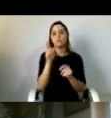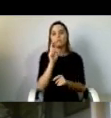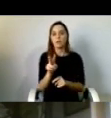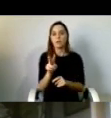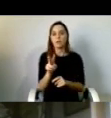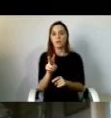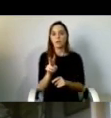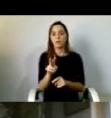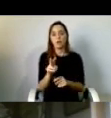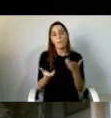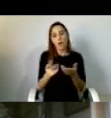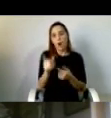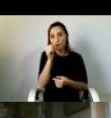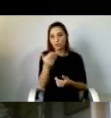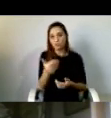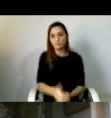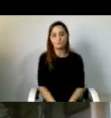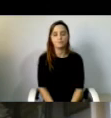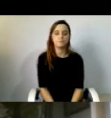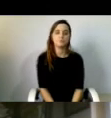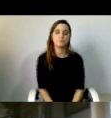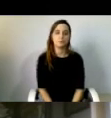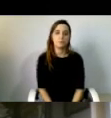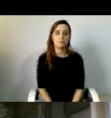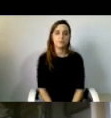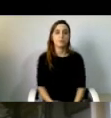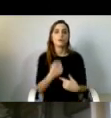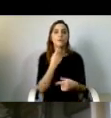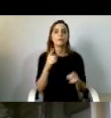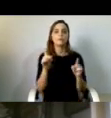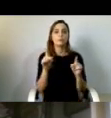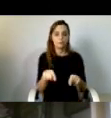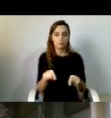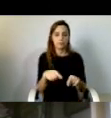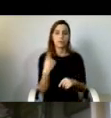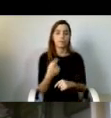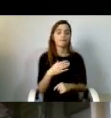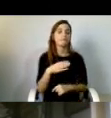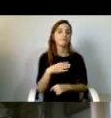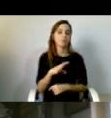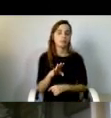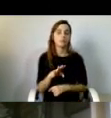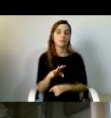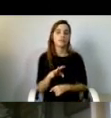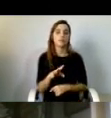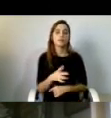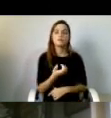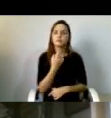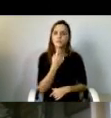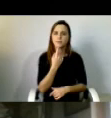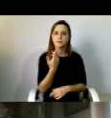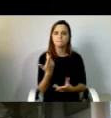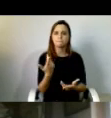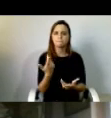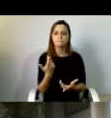para o sexo masculino. Mais uma vez, quisemos perceber em que é que se